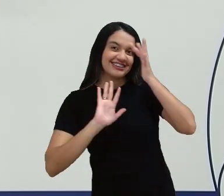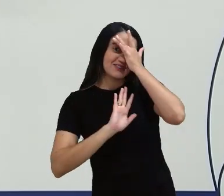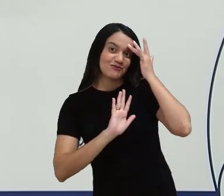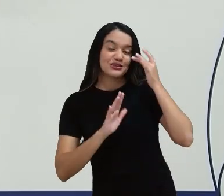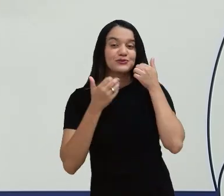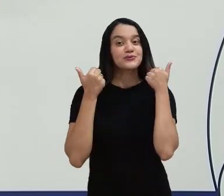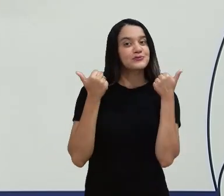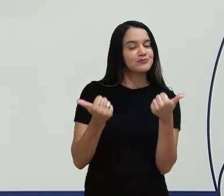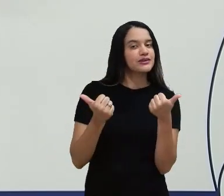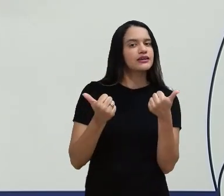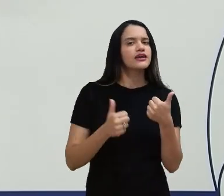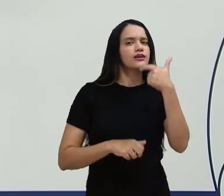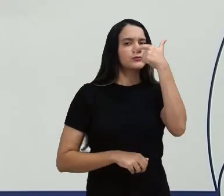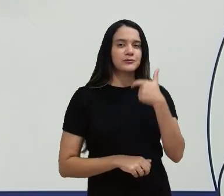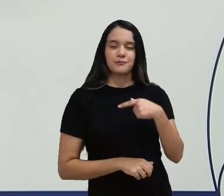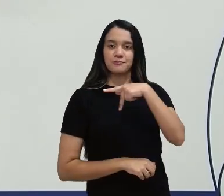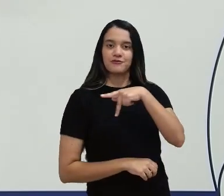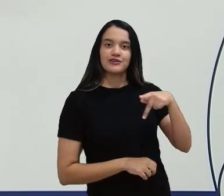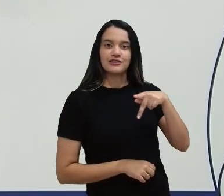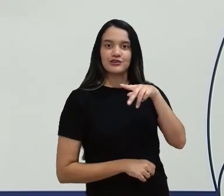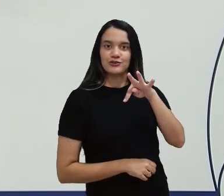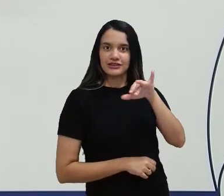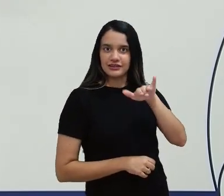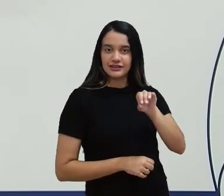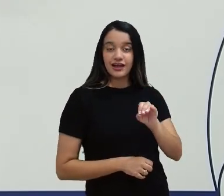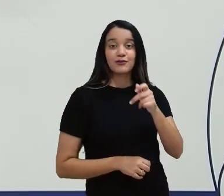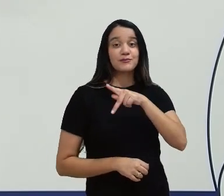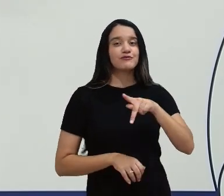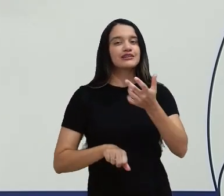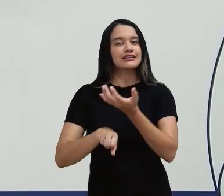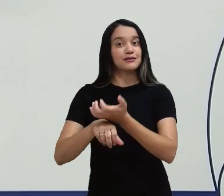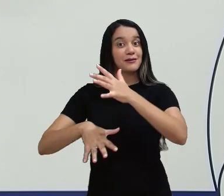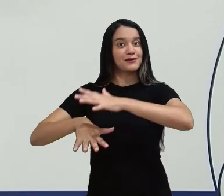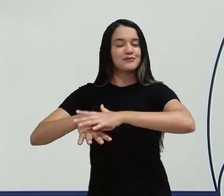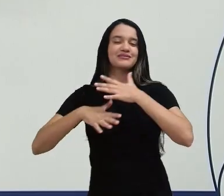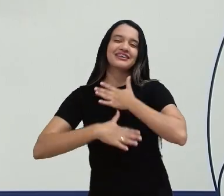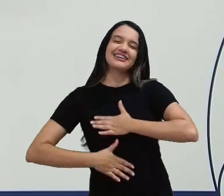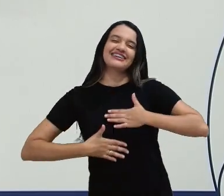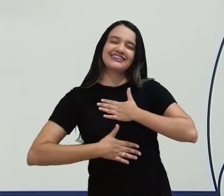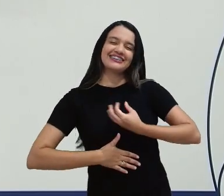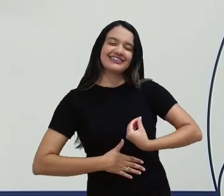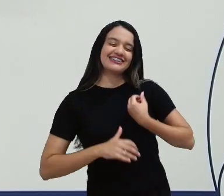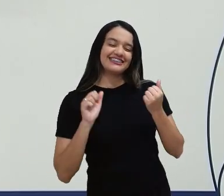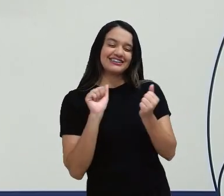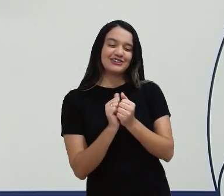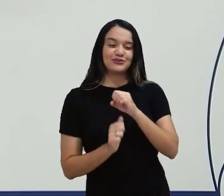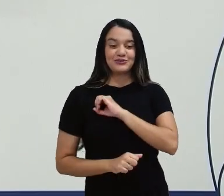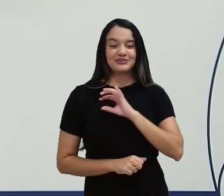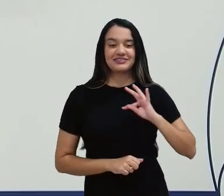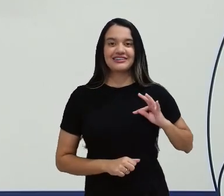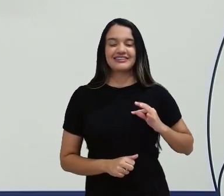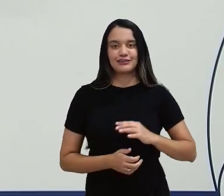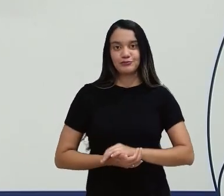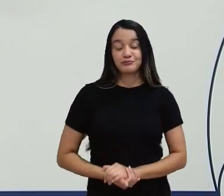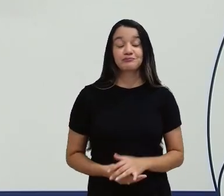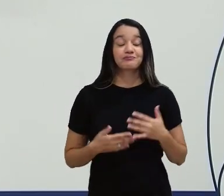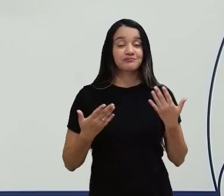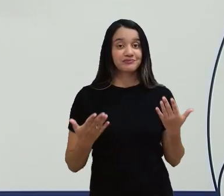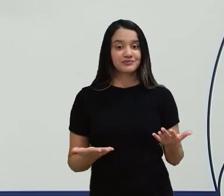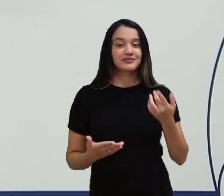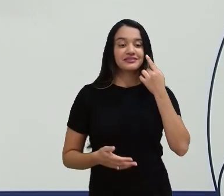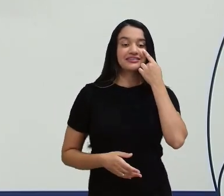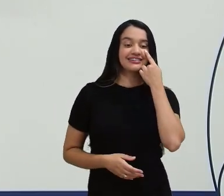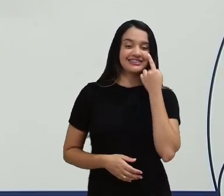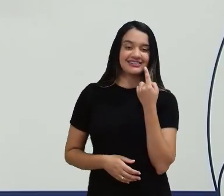Olá pessoal, tudo bem? Eu sou o professor Tiago Azevedo, professor de matemática, e é um prazer estar aqui com vocês no OndaTech. A gente vai ver